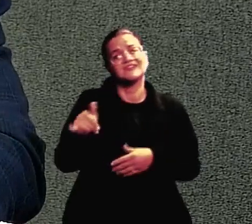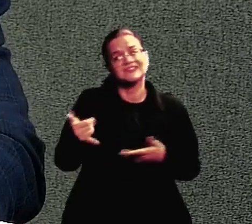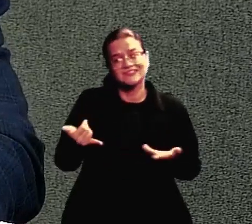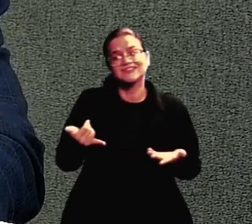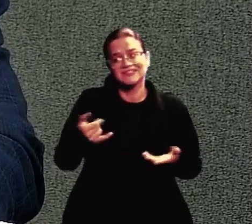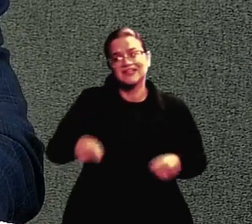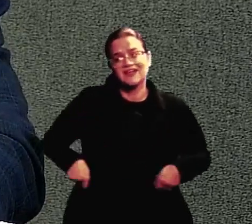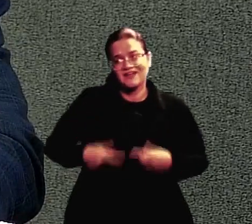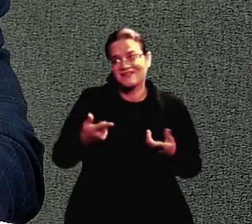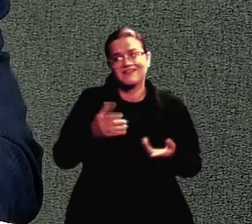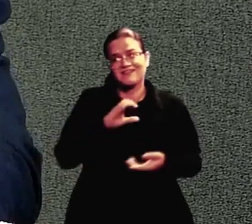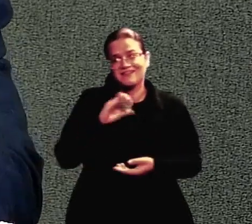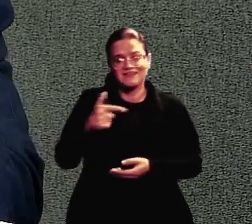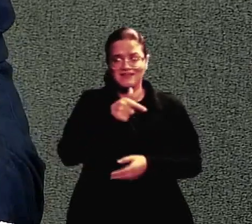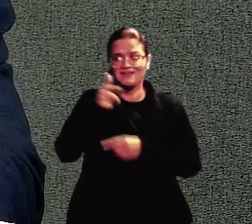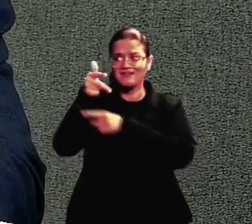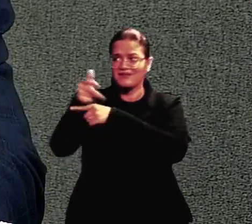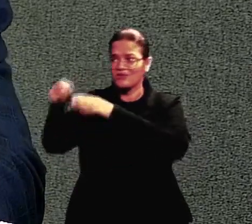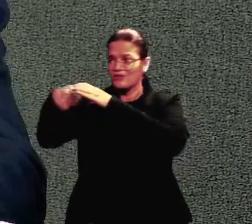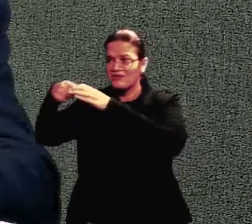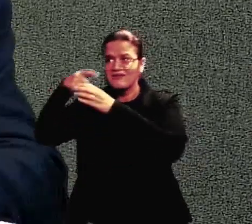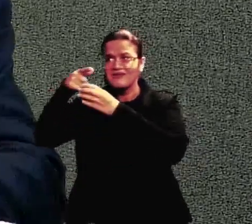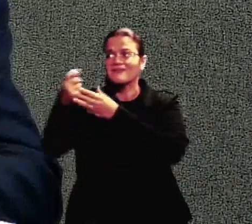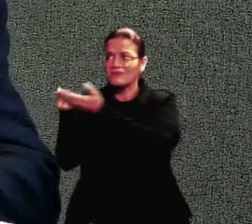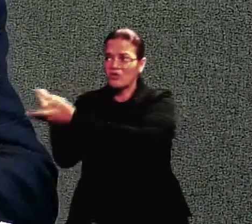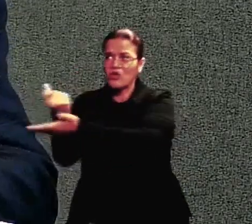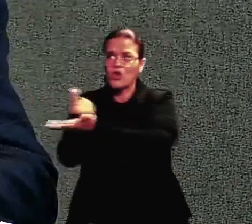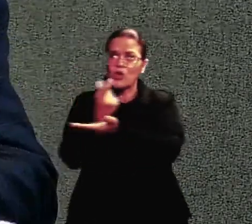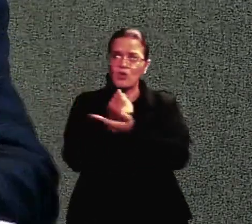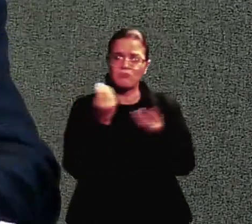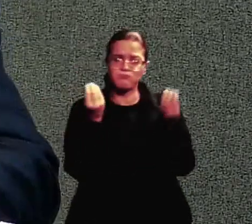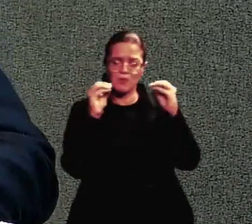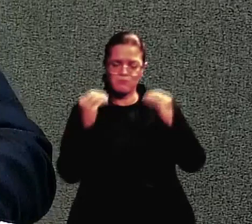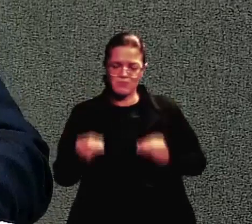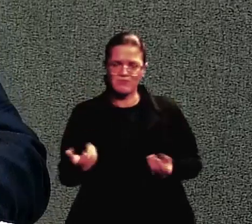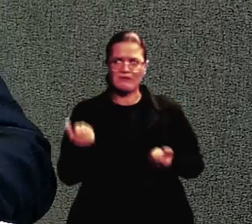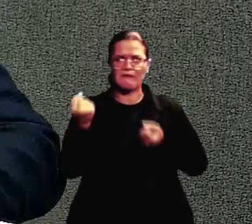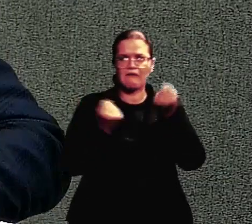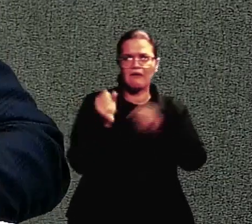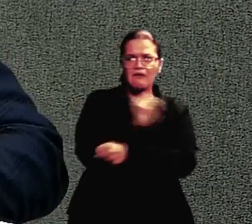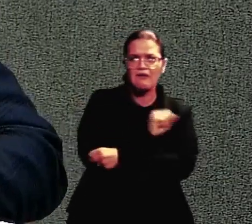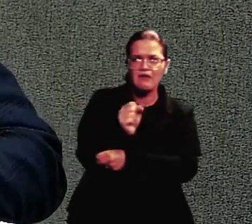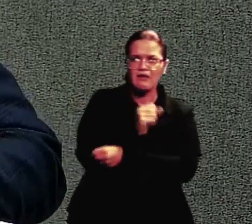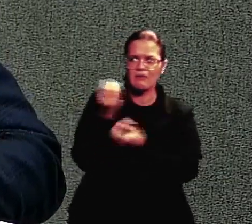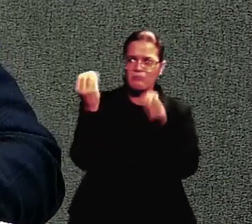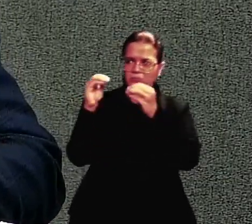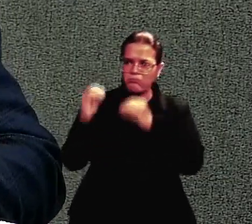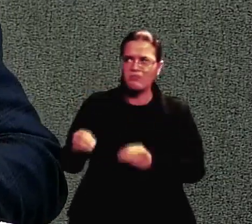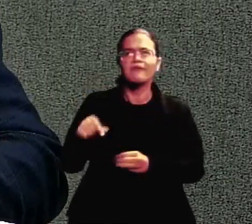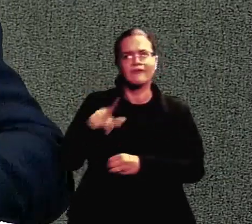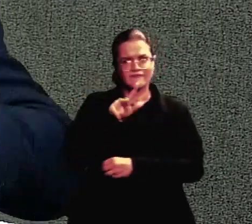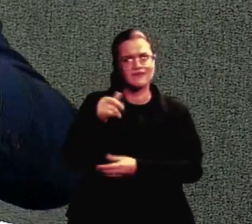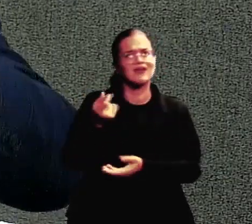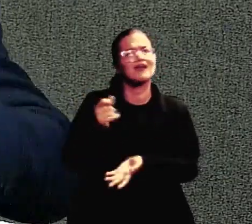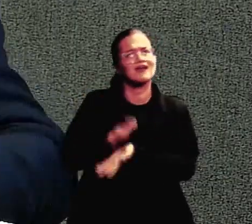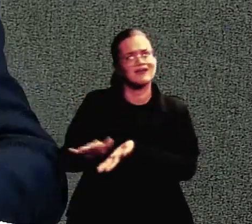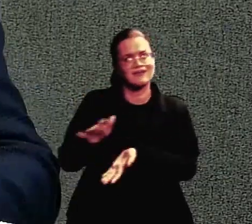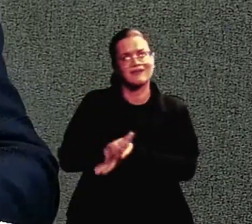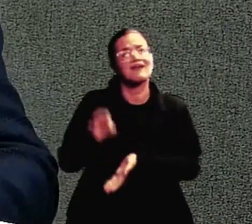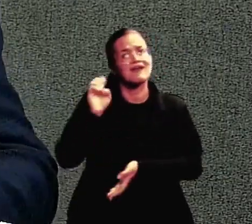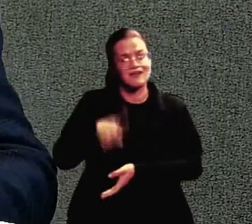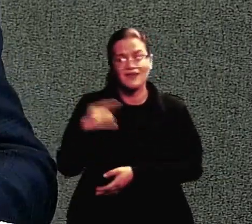município, claro que essas câmeras custam caro. Instalação disso aqui demanda valores altos.